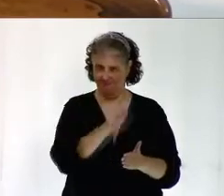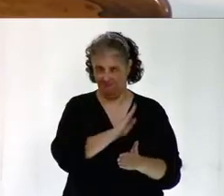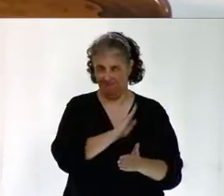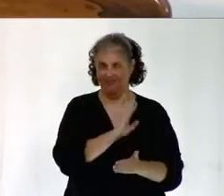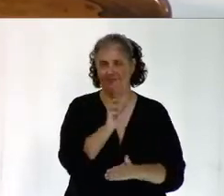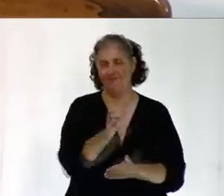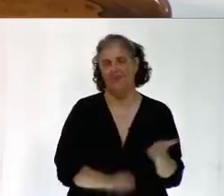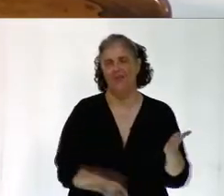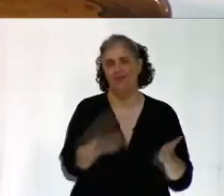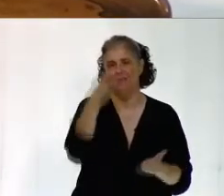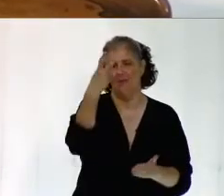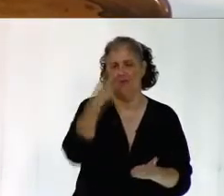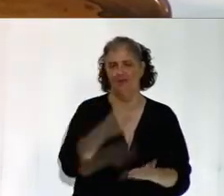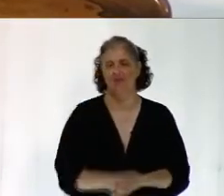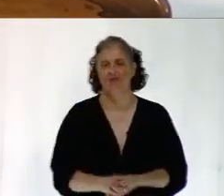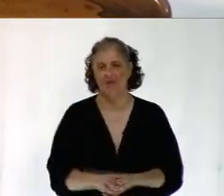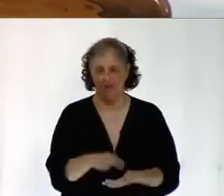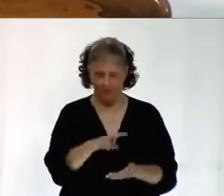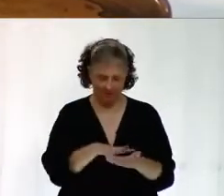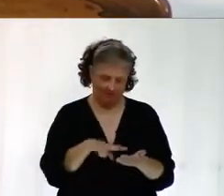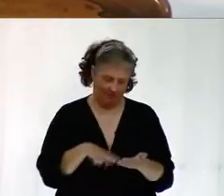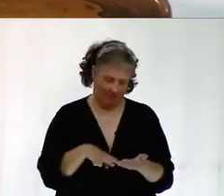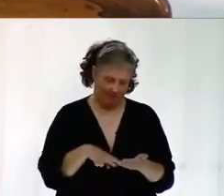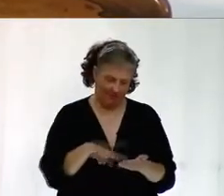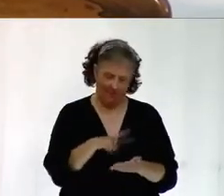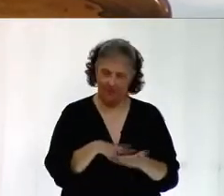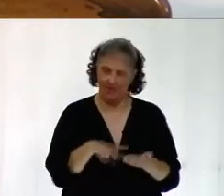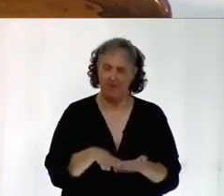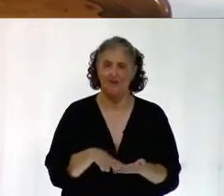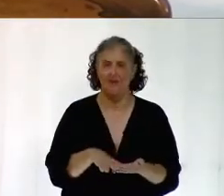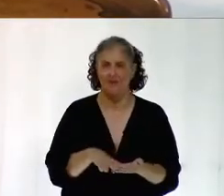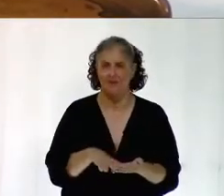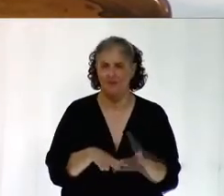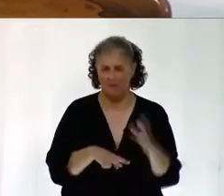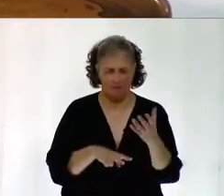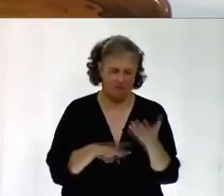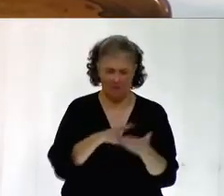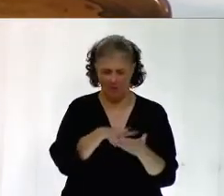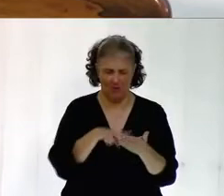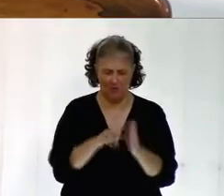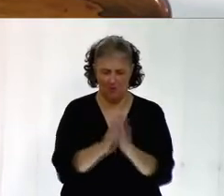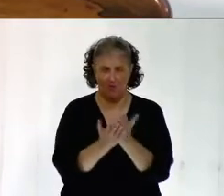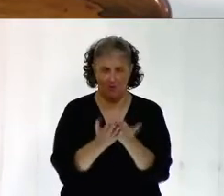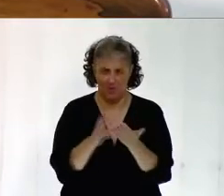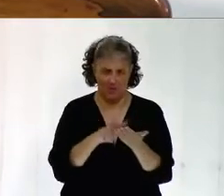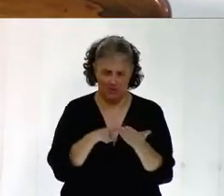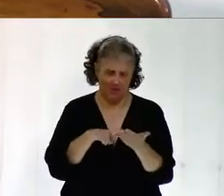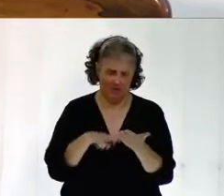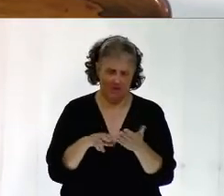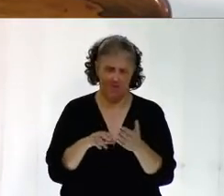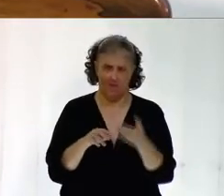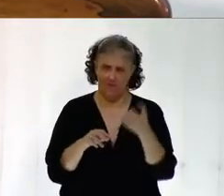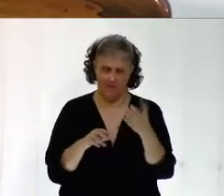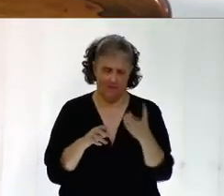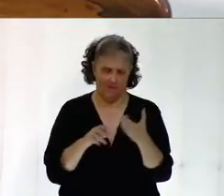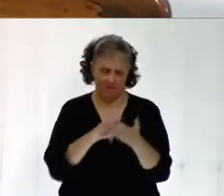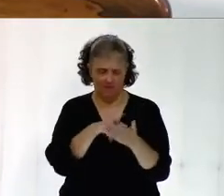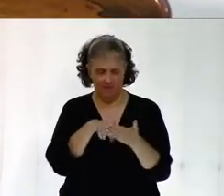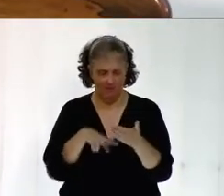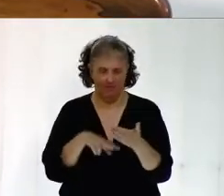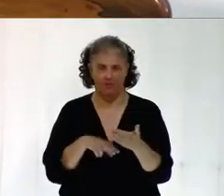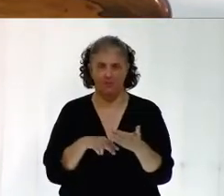você tem aí estar com seu smartphone na mão procura aí hebreus capítulo 22 versículo são 17 e 18